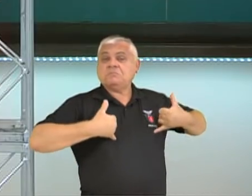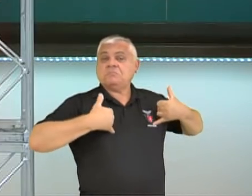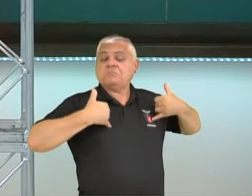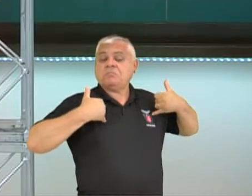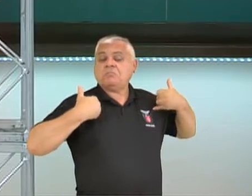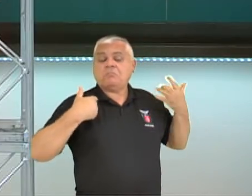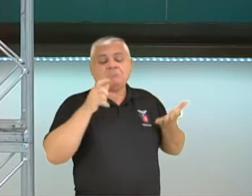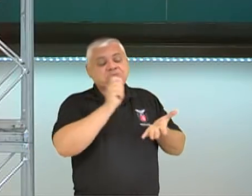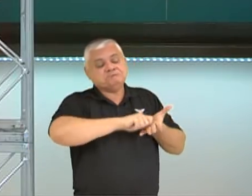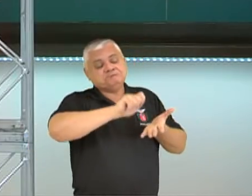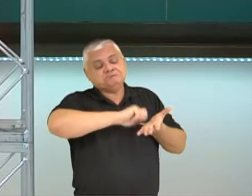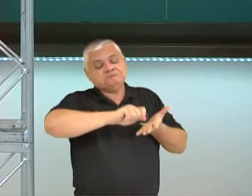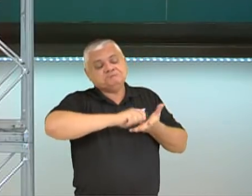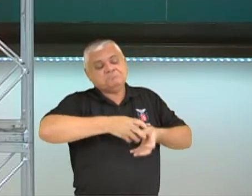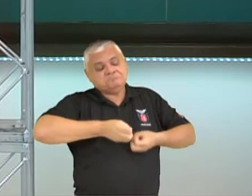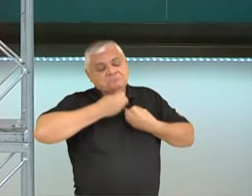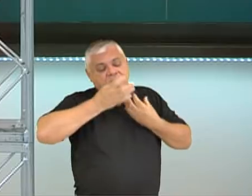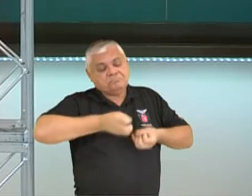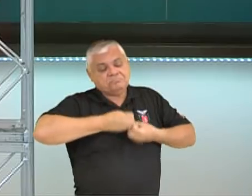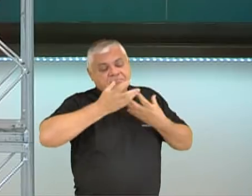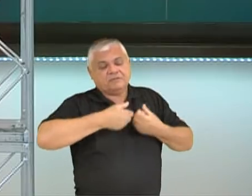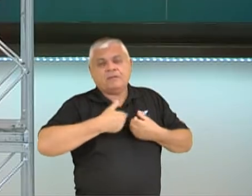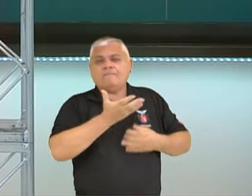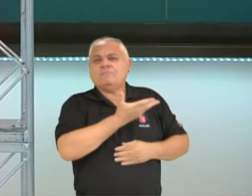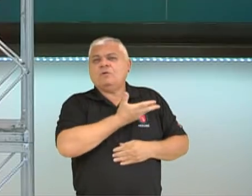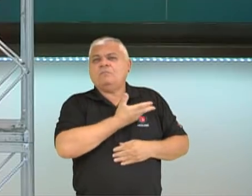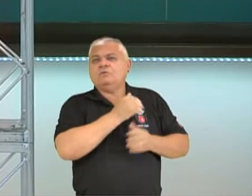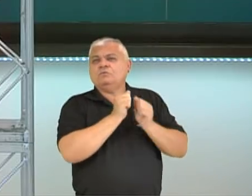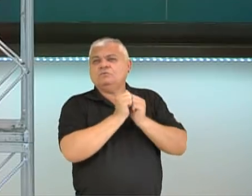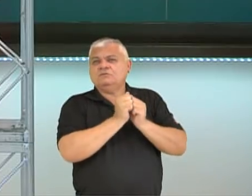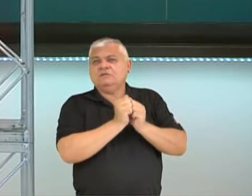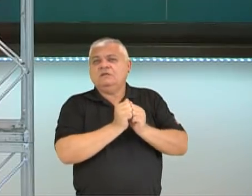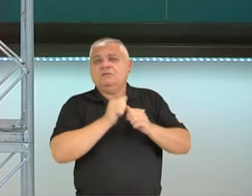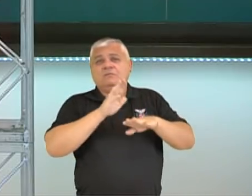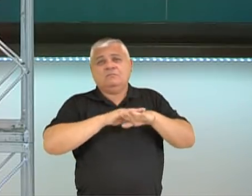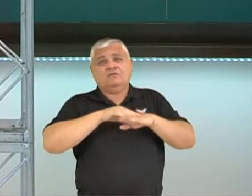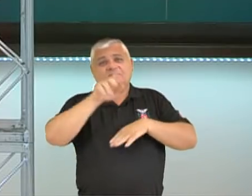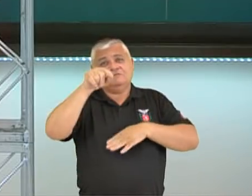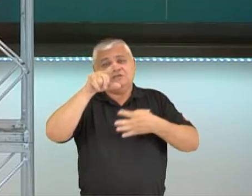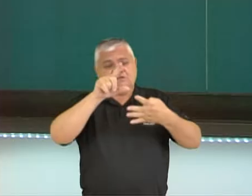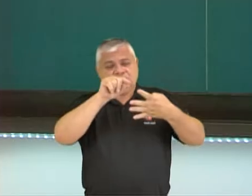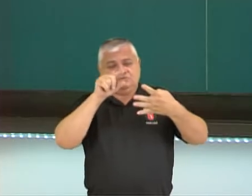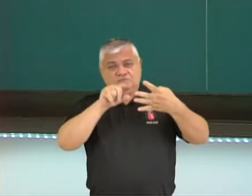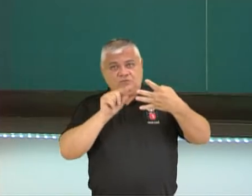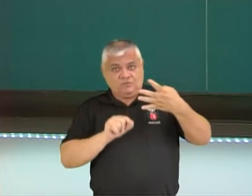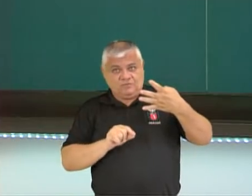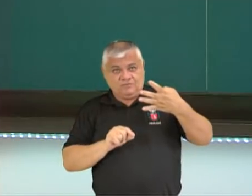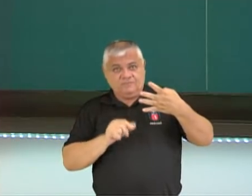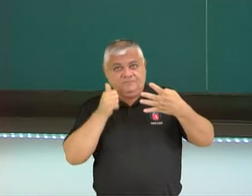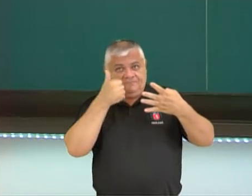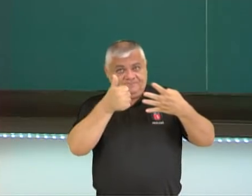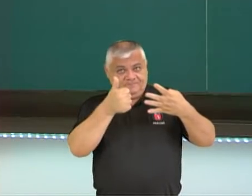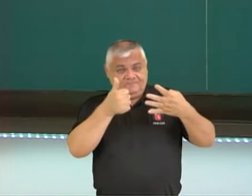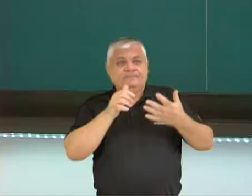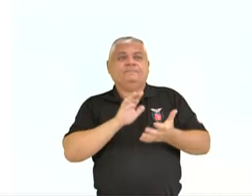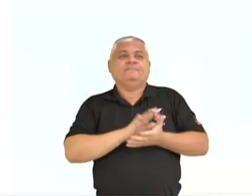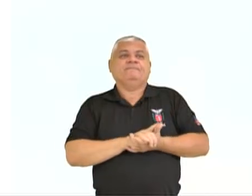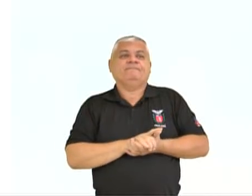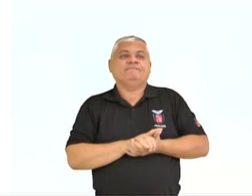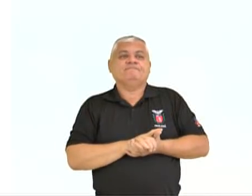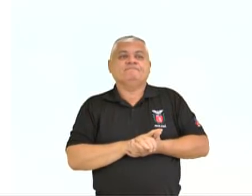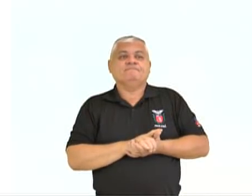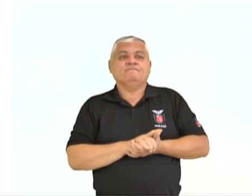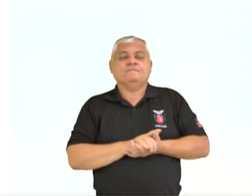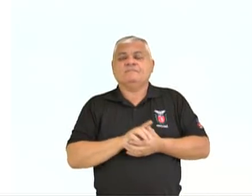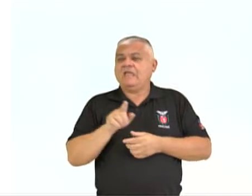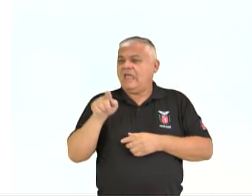posso é o meu companheiro para sempre Então você vai escolher Eu dei um exemplo para você aqui ó tá ó